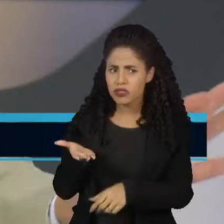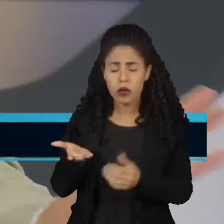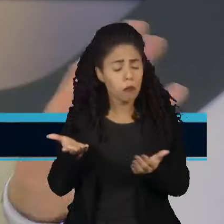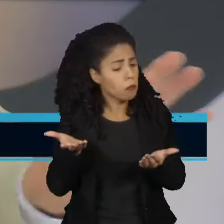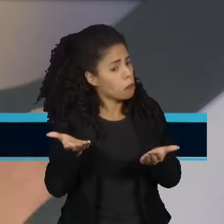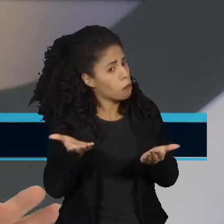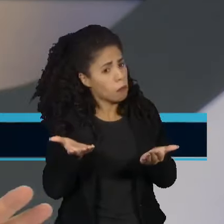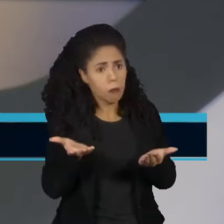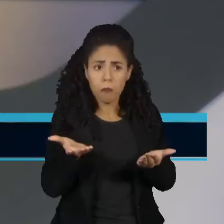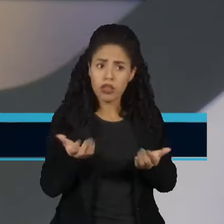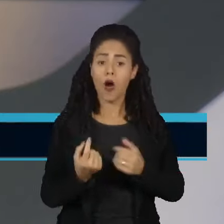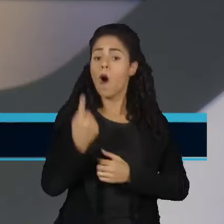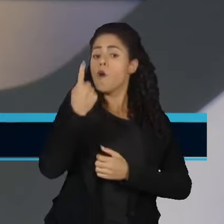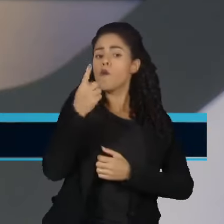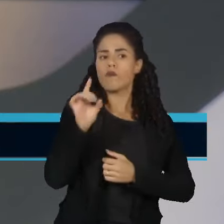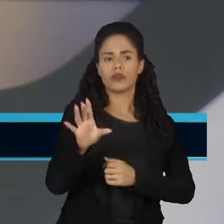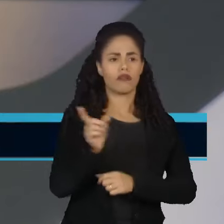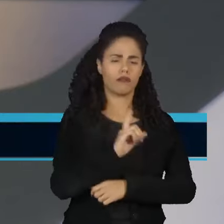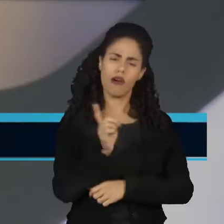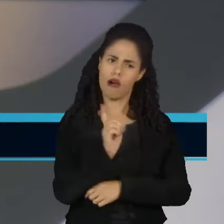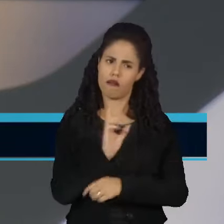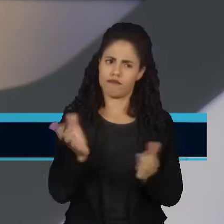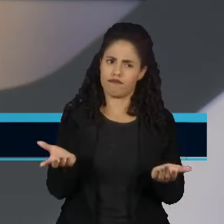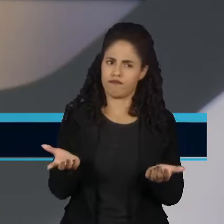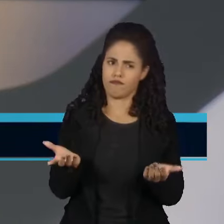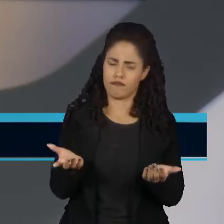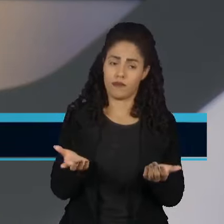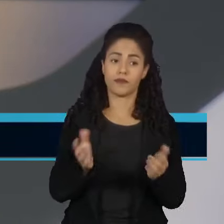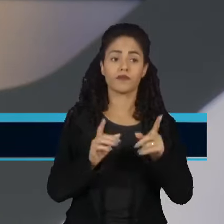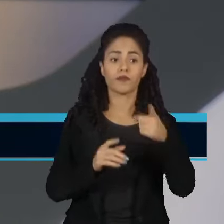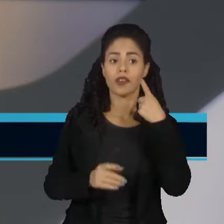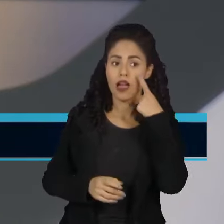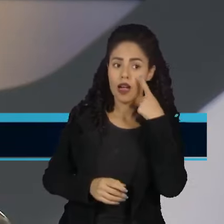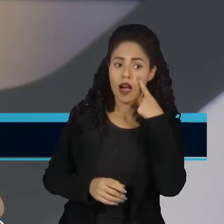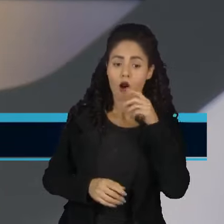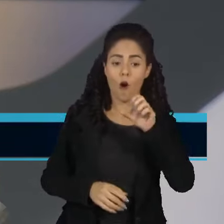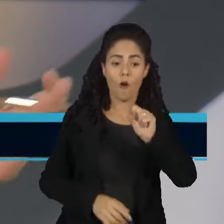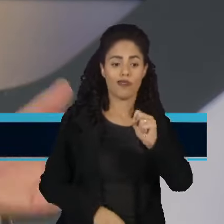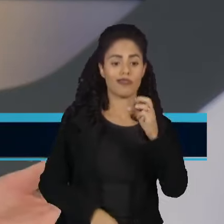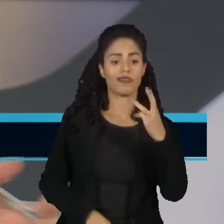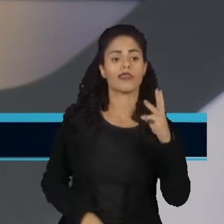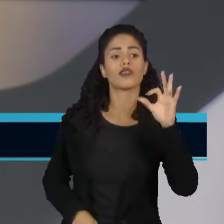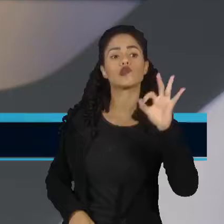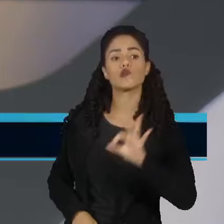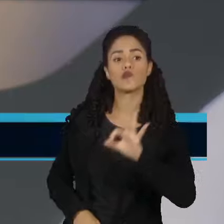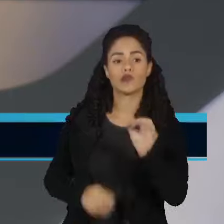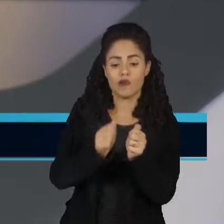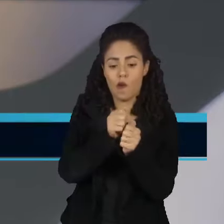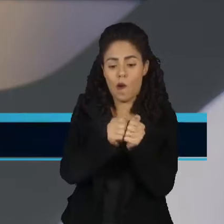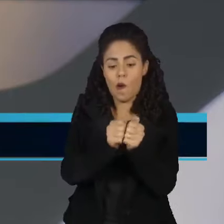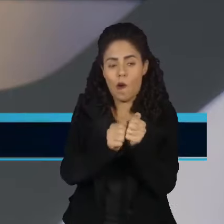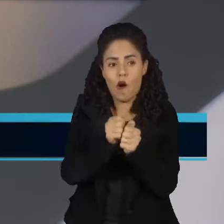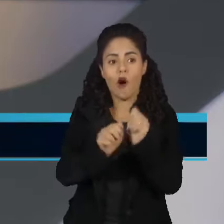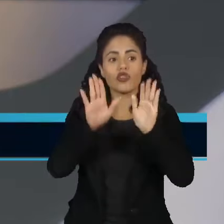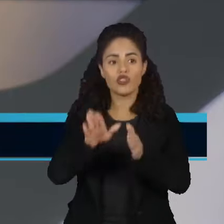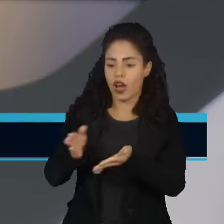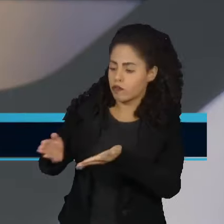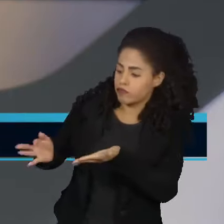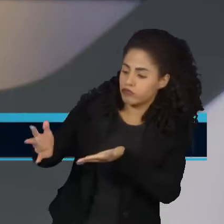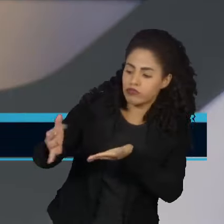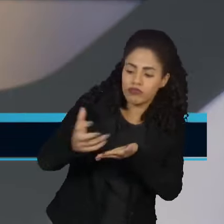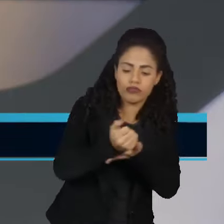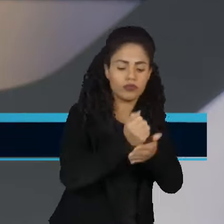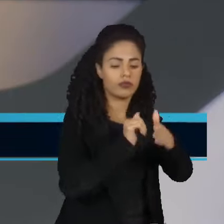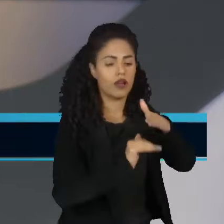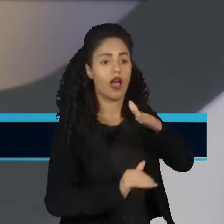não foi uma falcatrua de uma empresa, isso está claro. Agora, 83% da safra de arroz já tinha sido colhida. Os